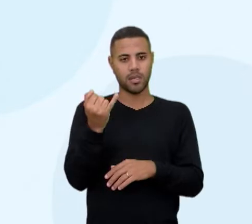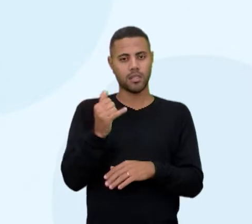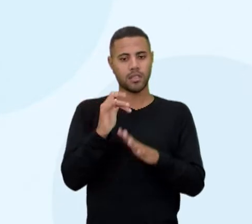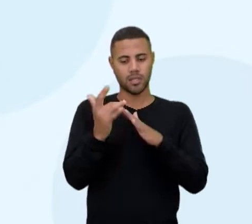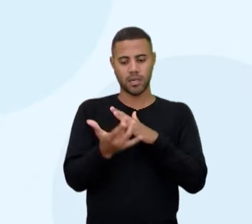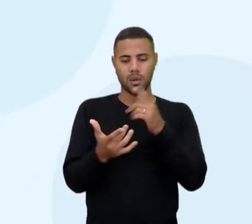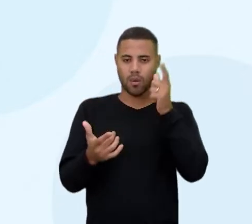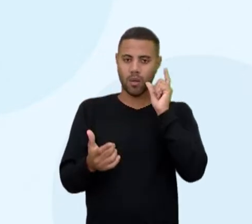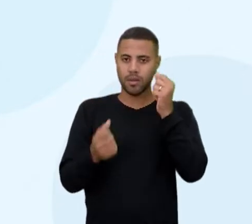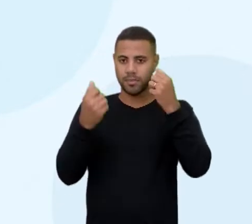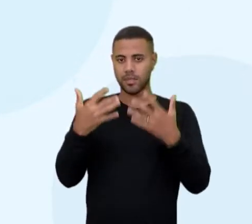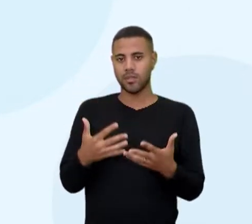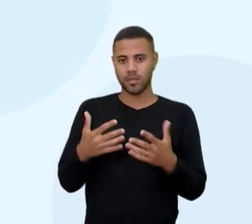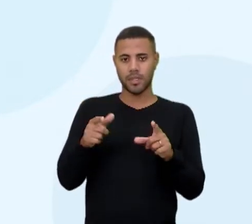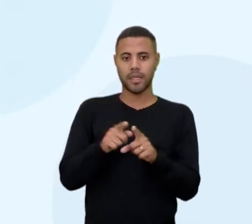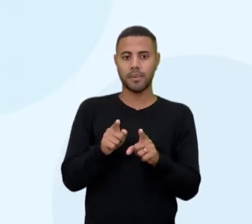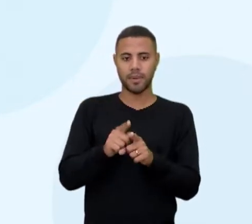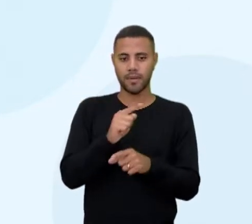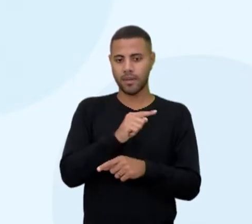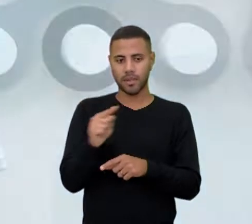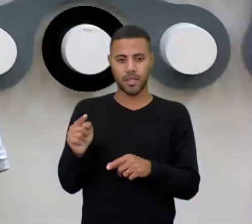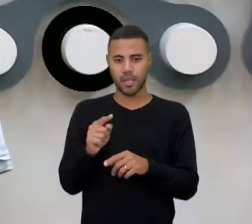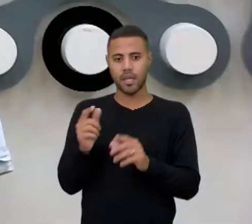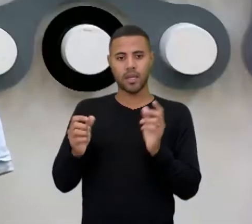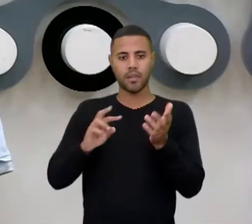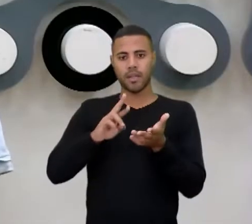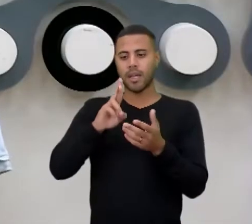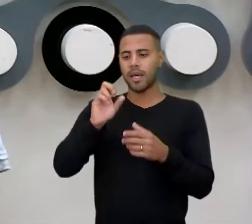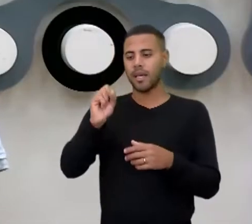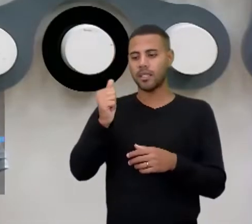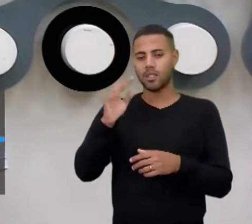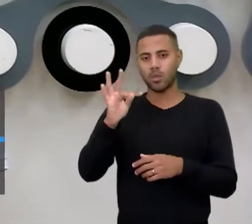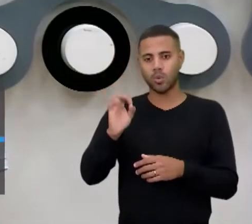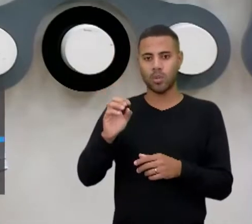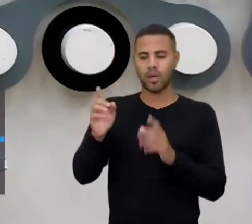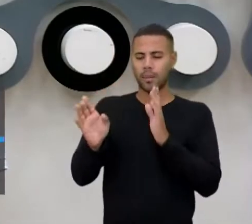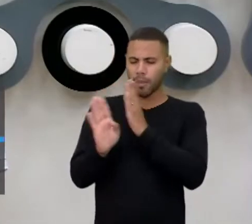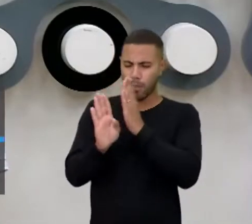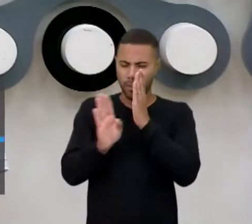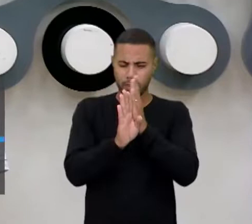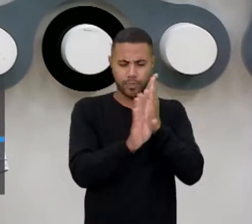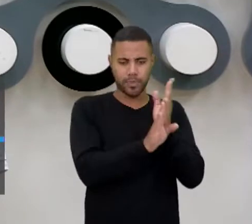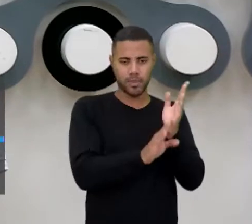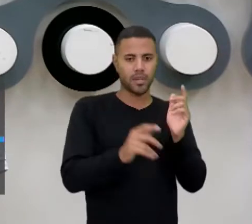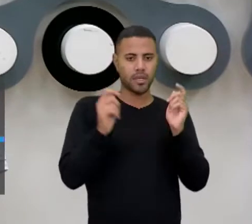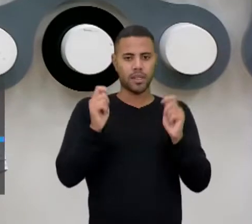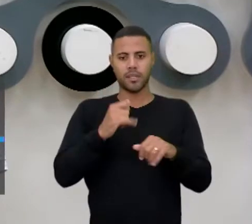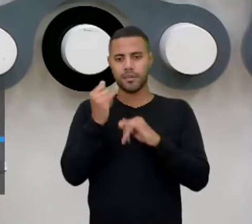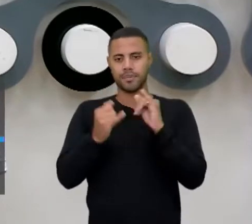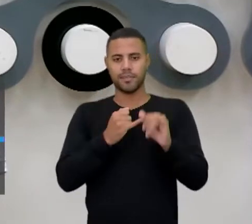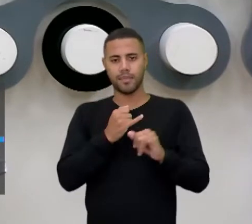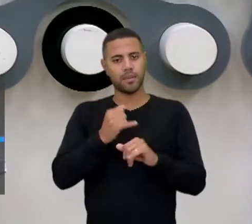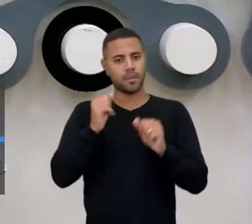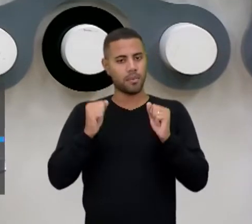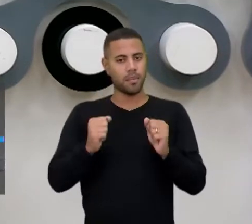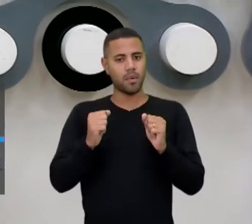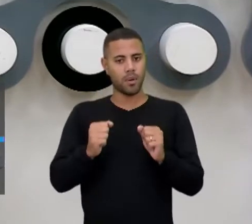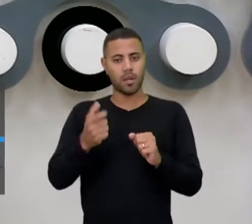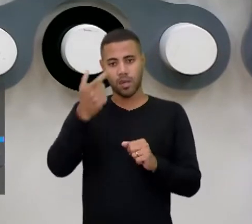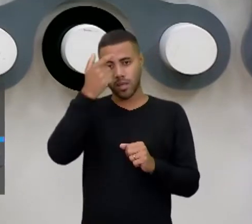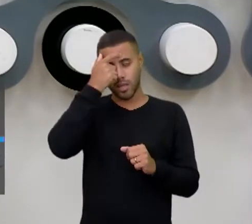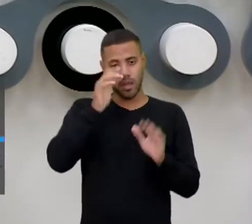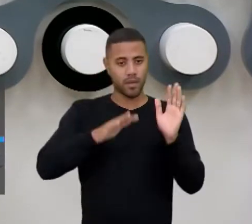ontem. Então presta atenção, ó, esse negócio de rastro que eu acho interessante, né? Que ela falou ali, pode ser consciente